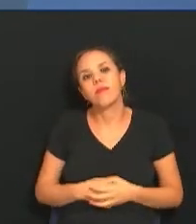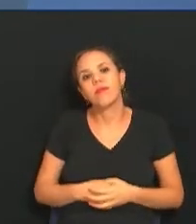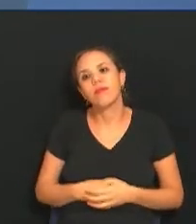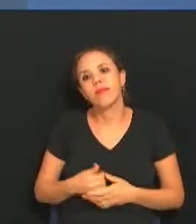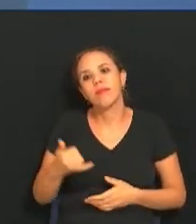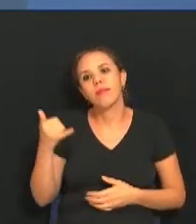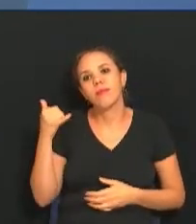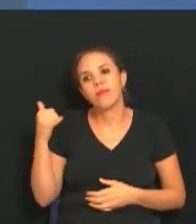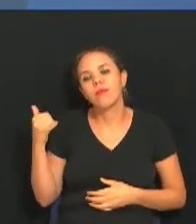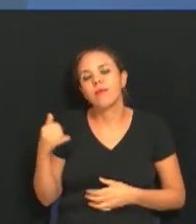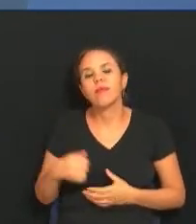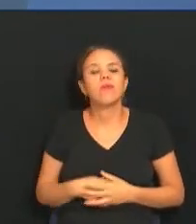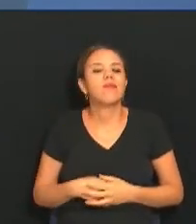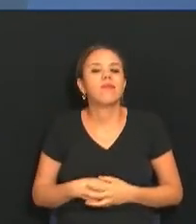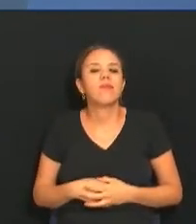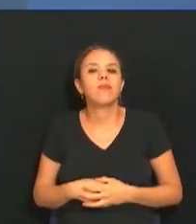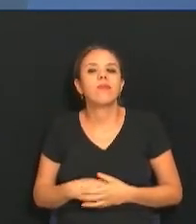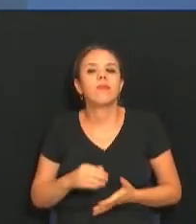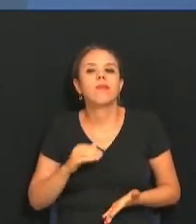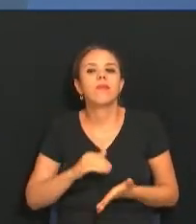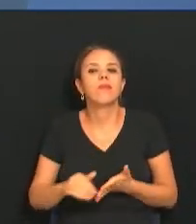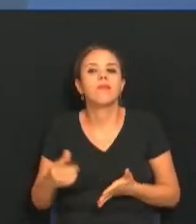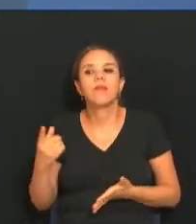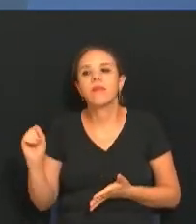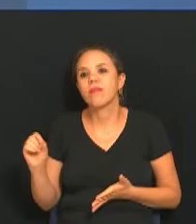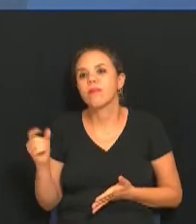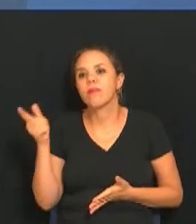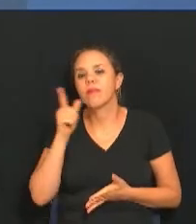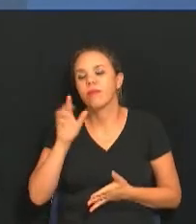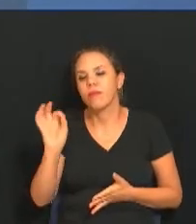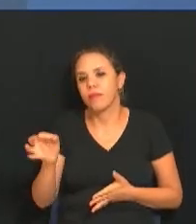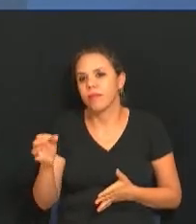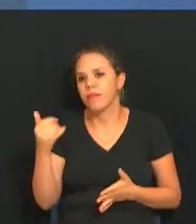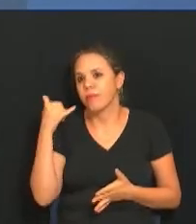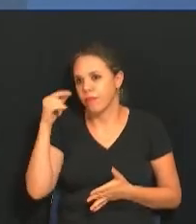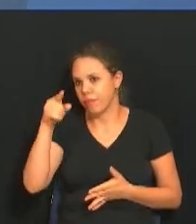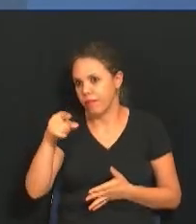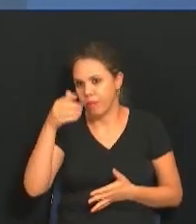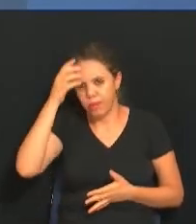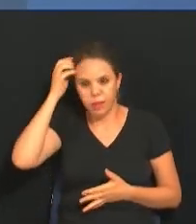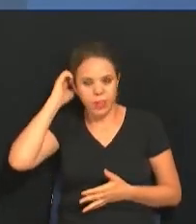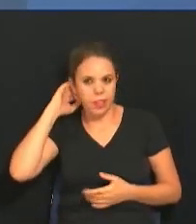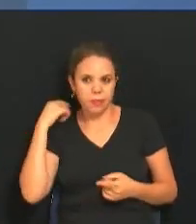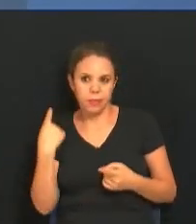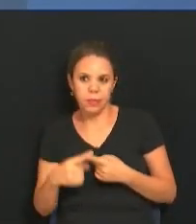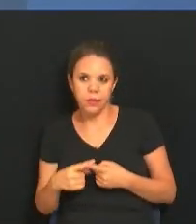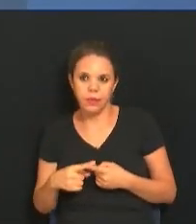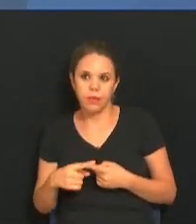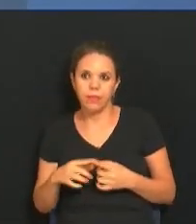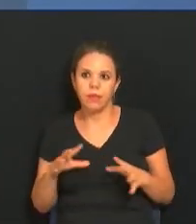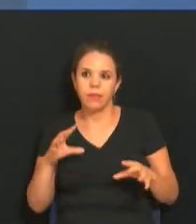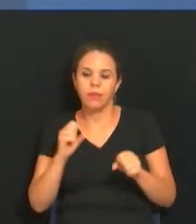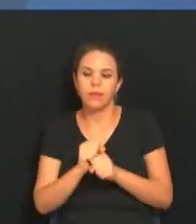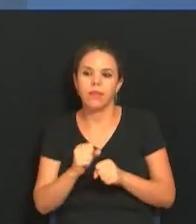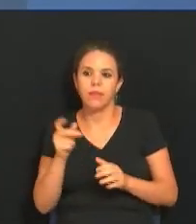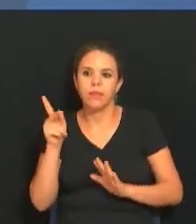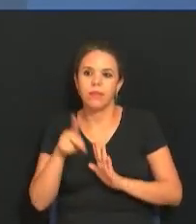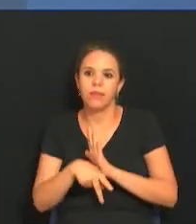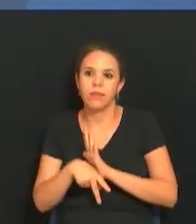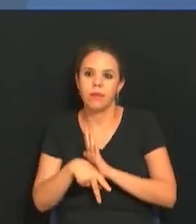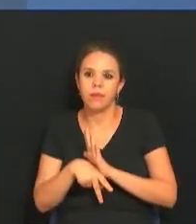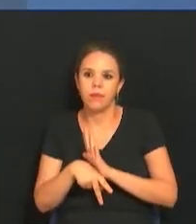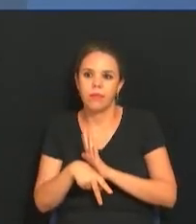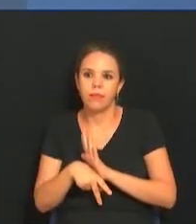da Câmara, passa para o gabinete 10 e nós com certeza iremos atender você, porque fora alguns projetos que nós